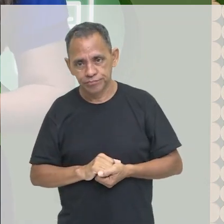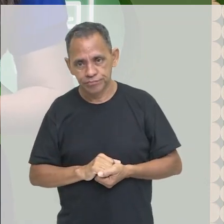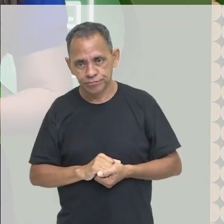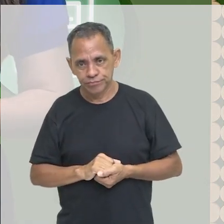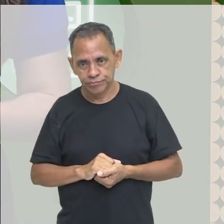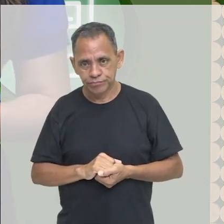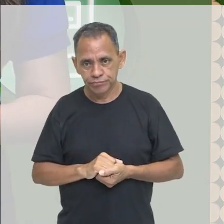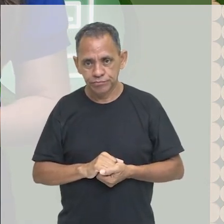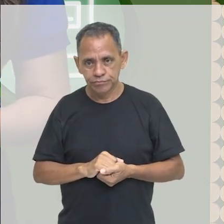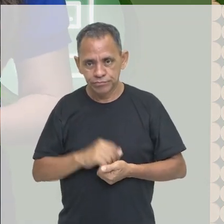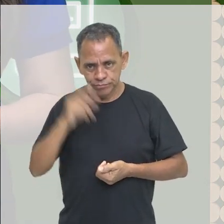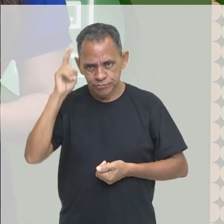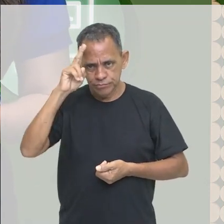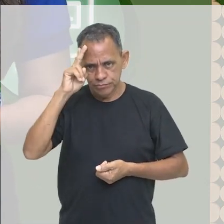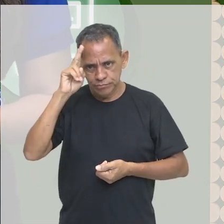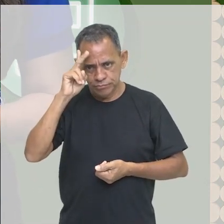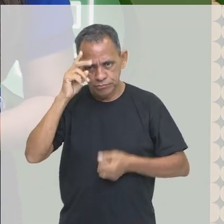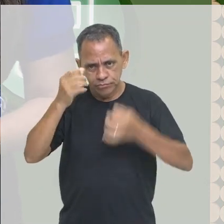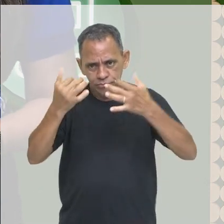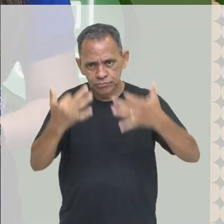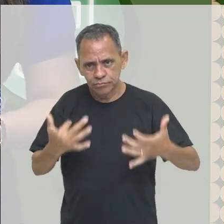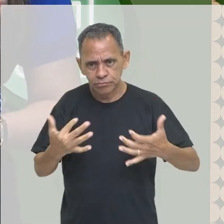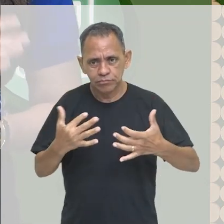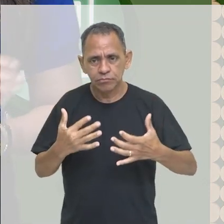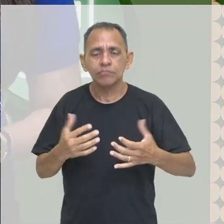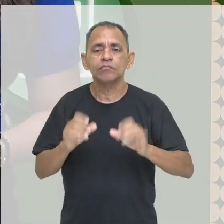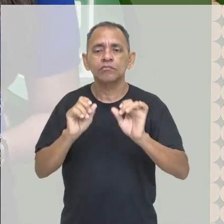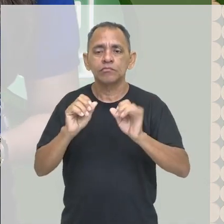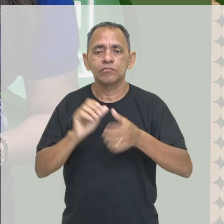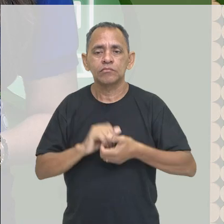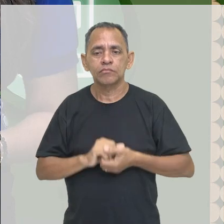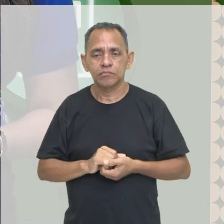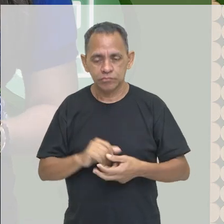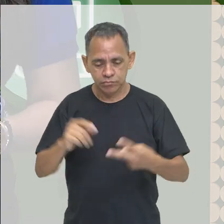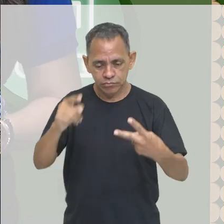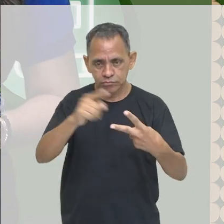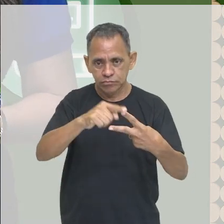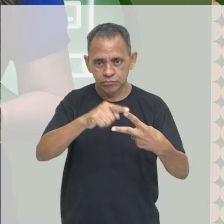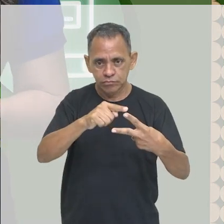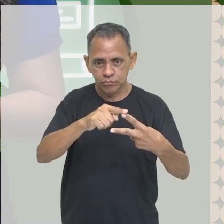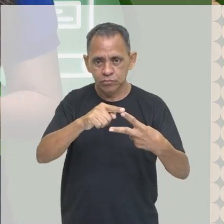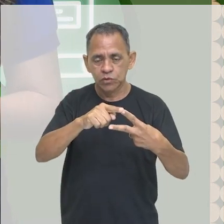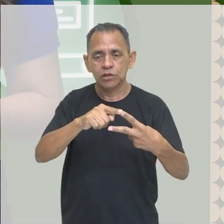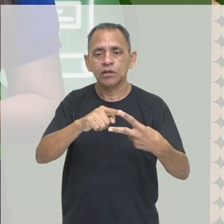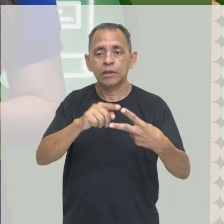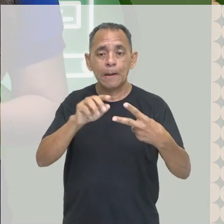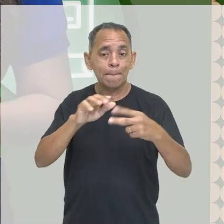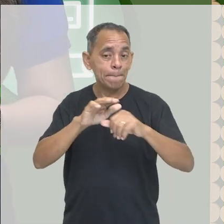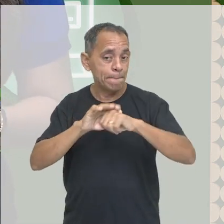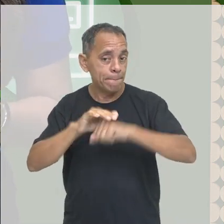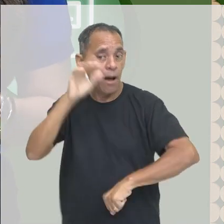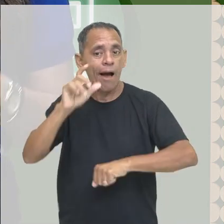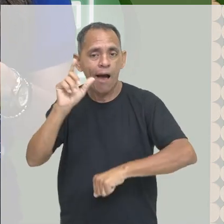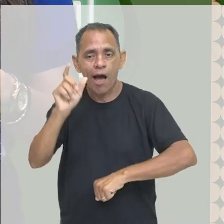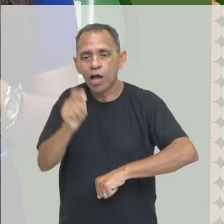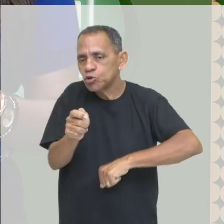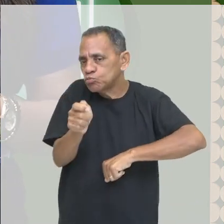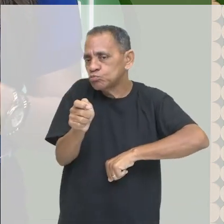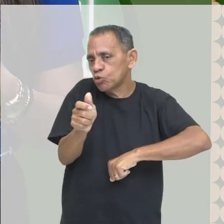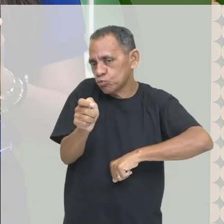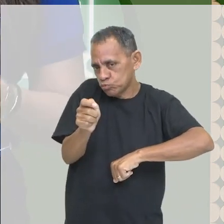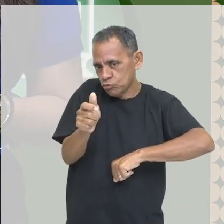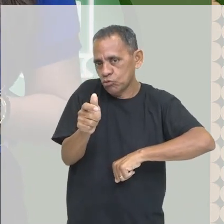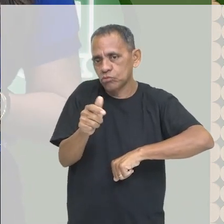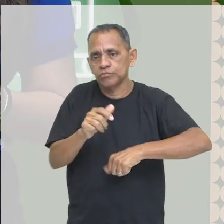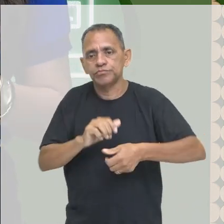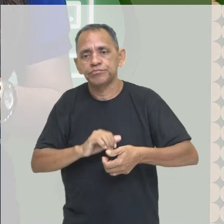transporte passivo do meio mais concentrado para o meio menos concentrado, certo? Que é a